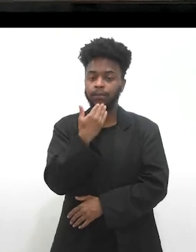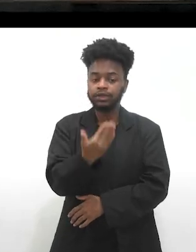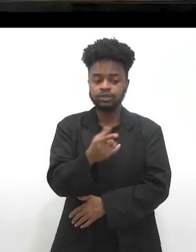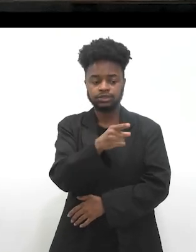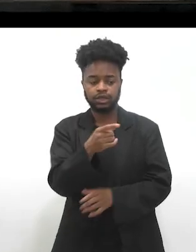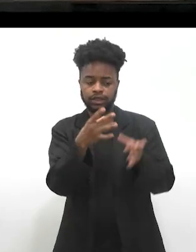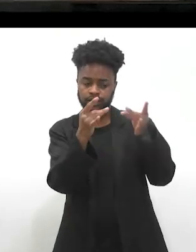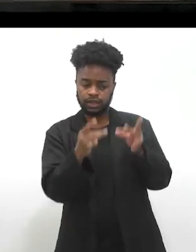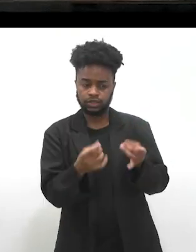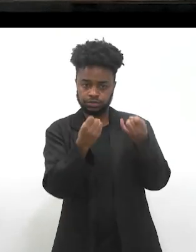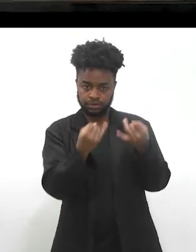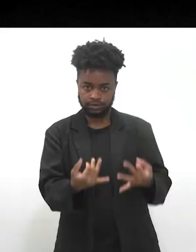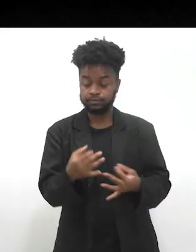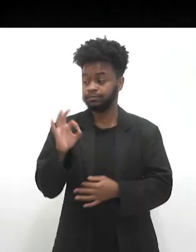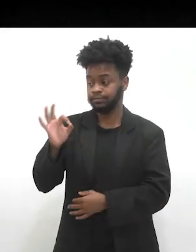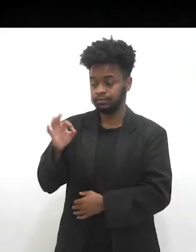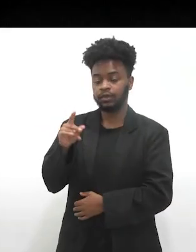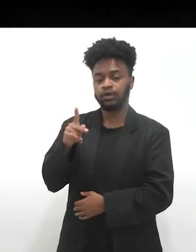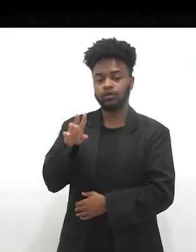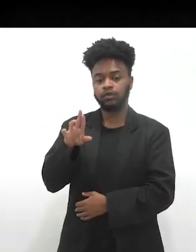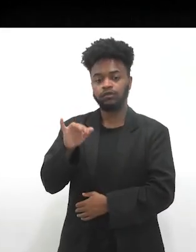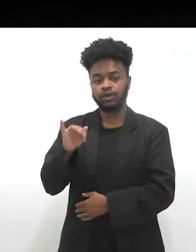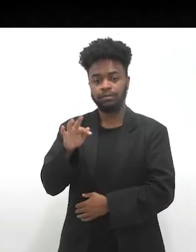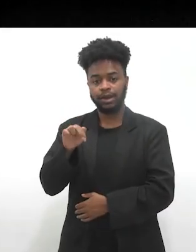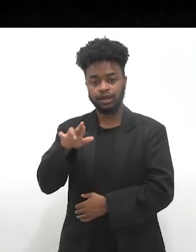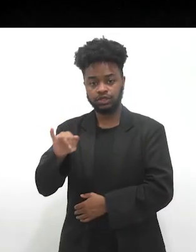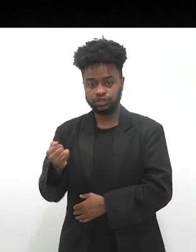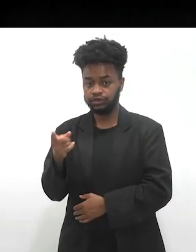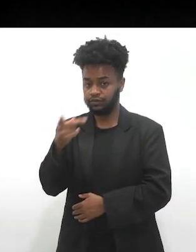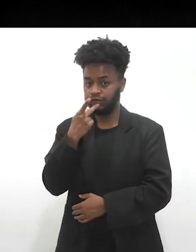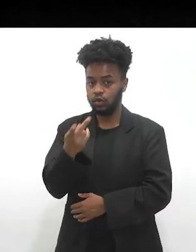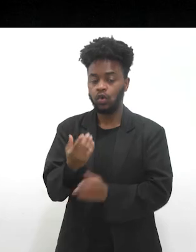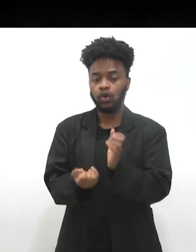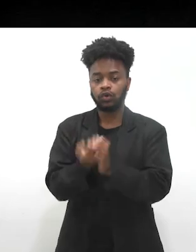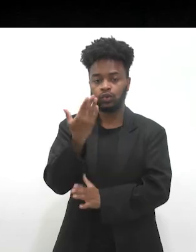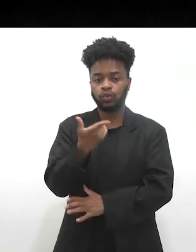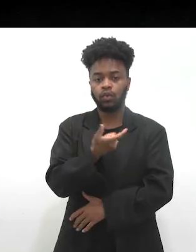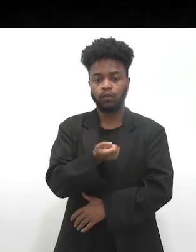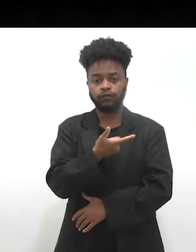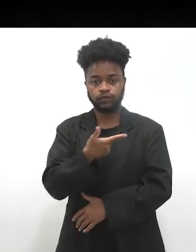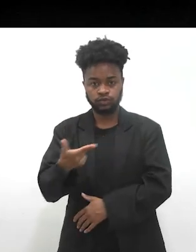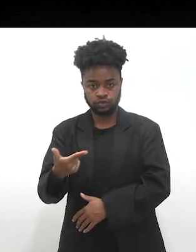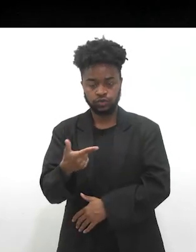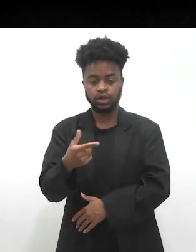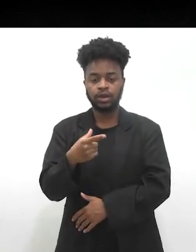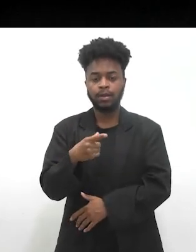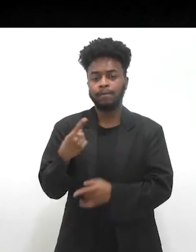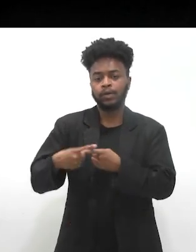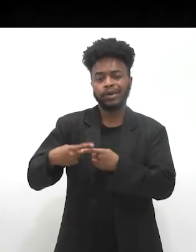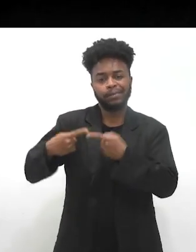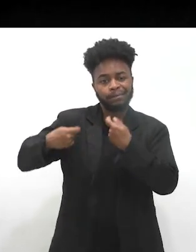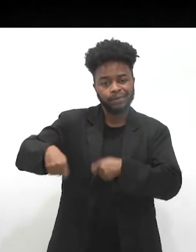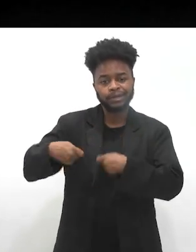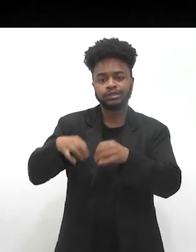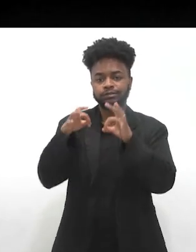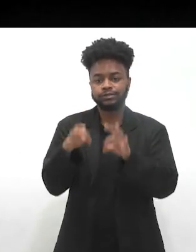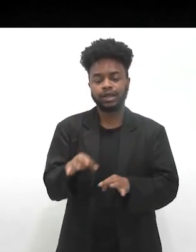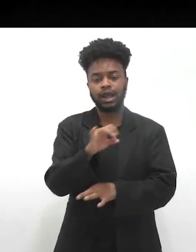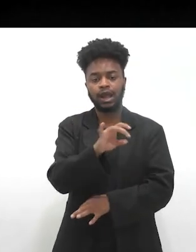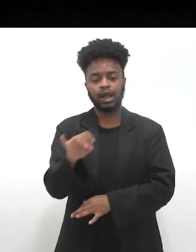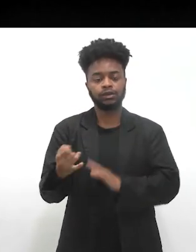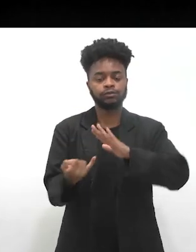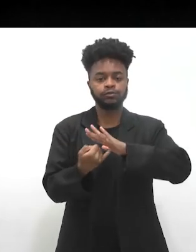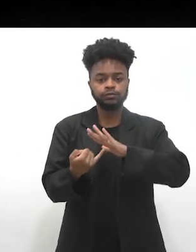senhor detalhasse mais para a gente. O FRIPERJ, como você colocou, ele surgiu em 2022 muito mais como uma necessidade